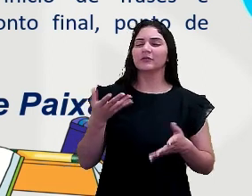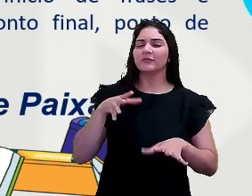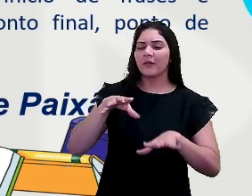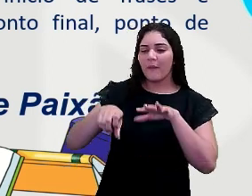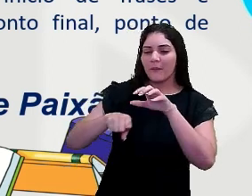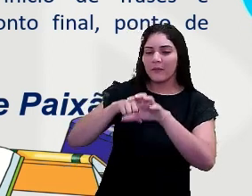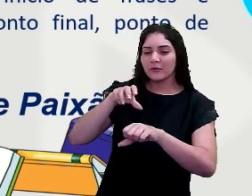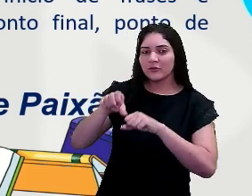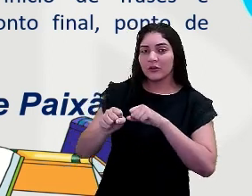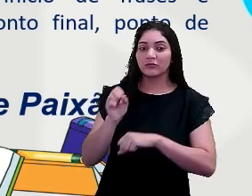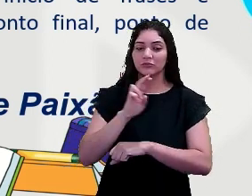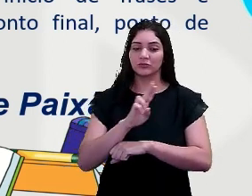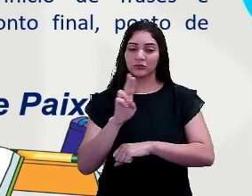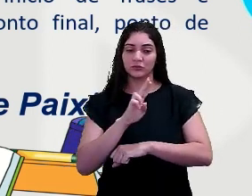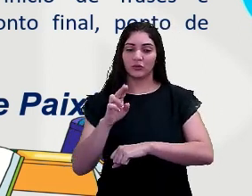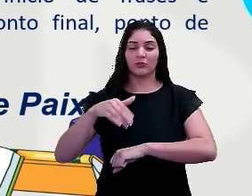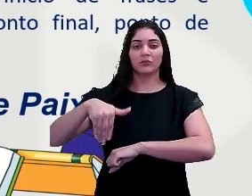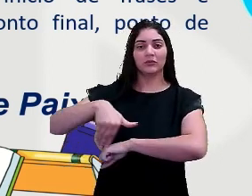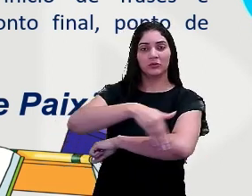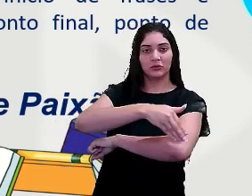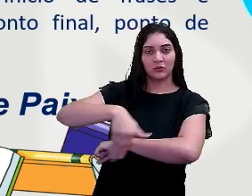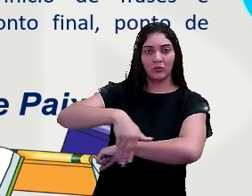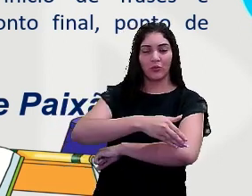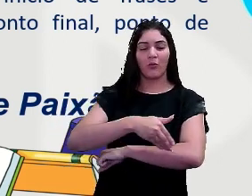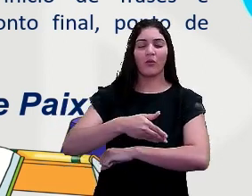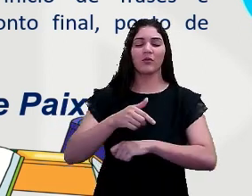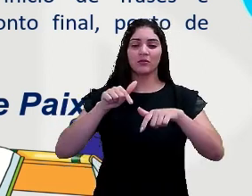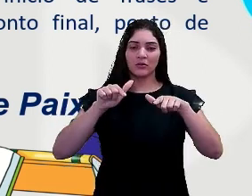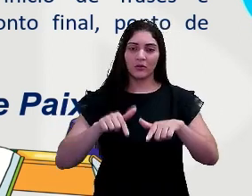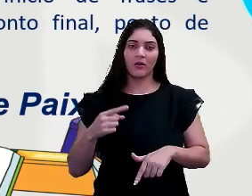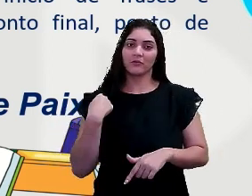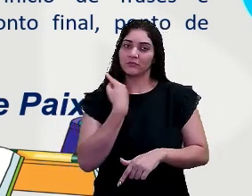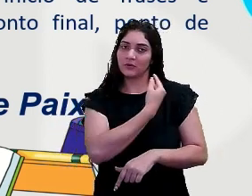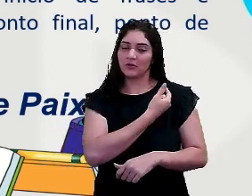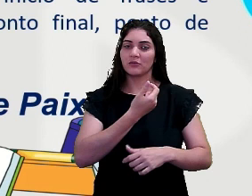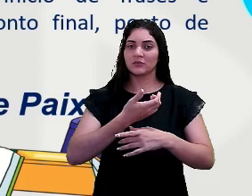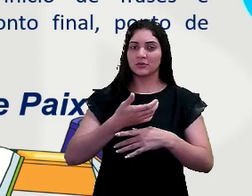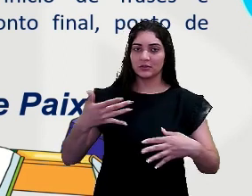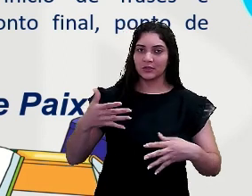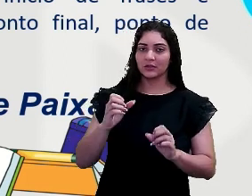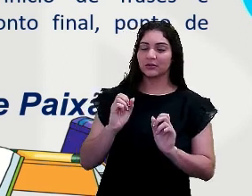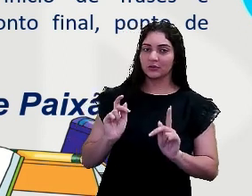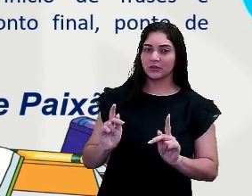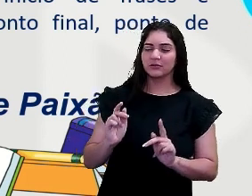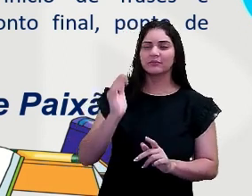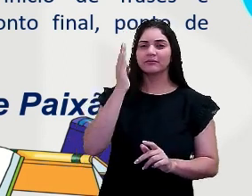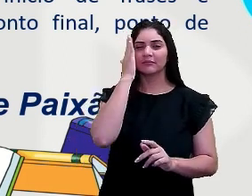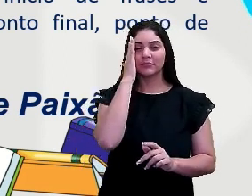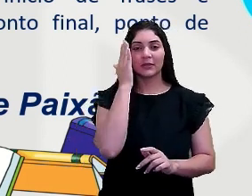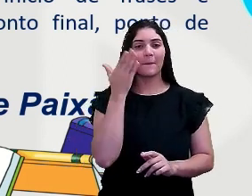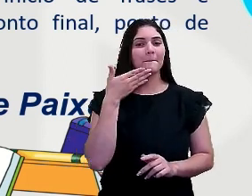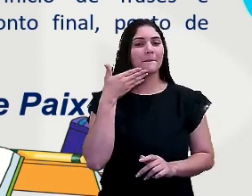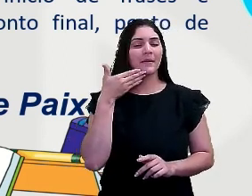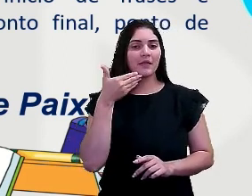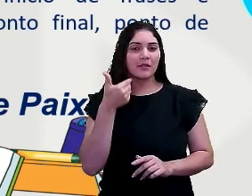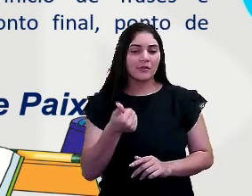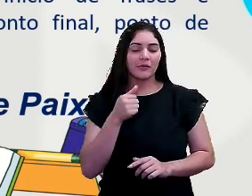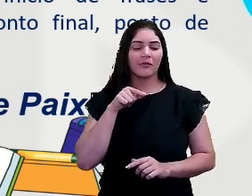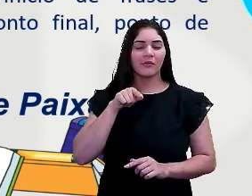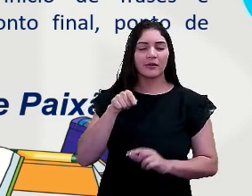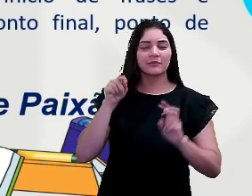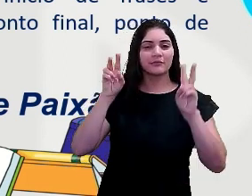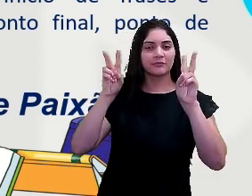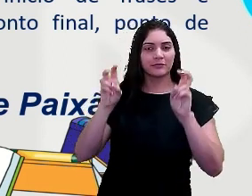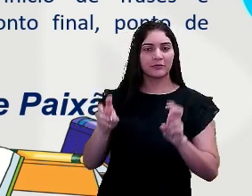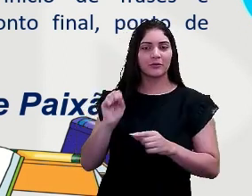os nomes de ruas e avenidas da nossa cidade, tá? Então aí a gente vai entender melhor, compreender melhor esse